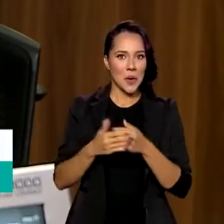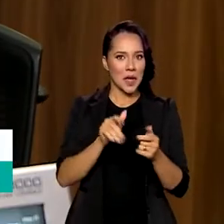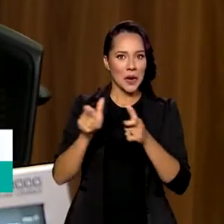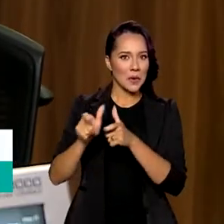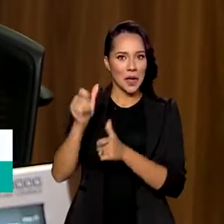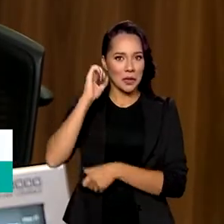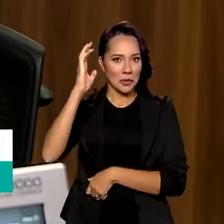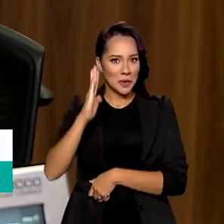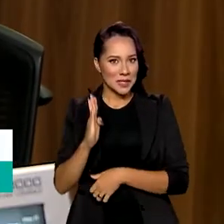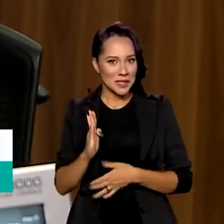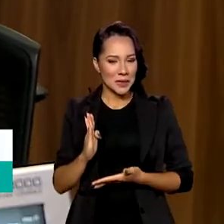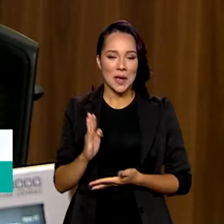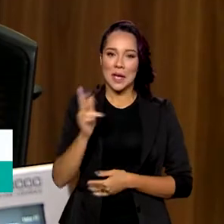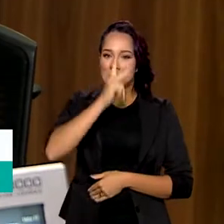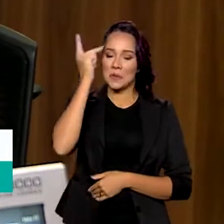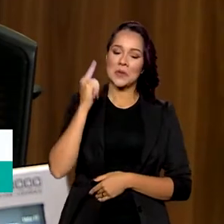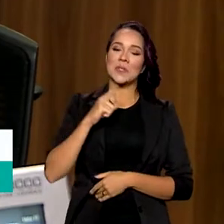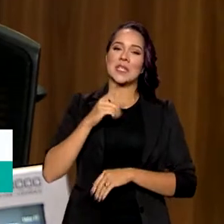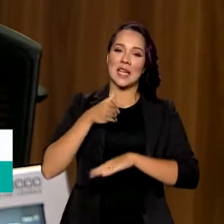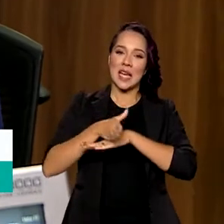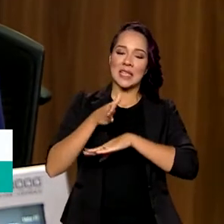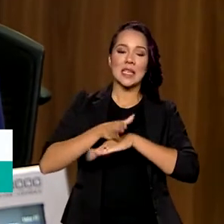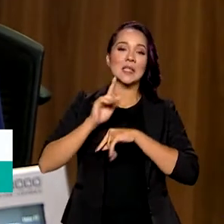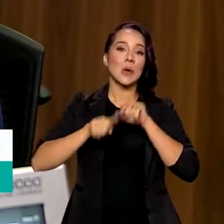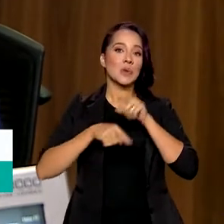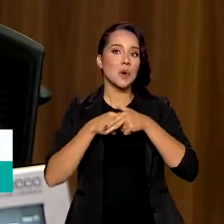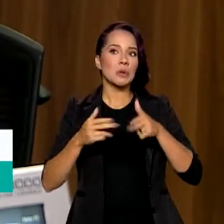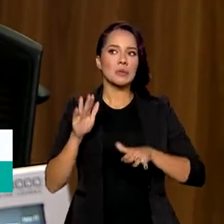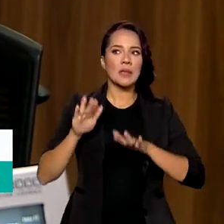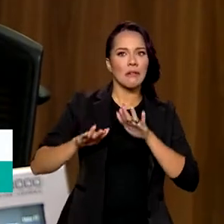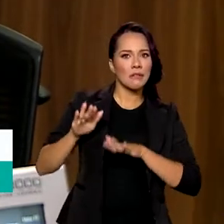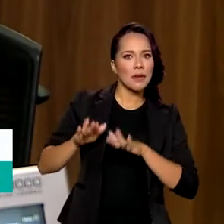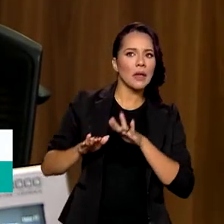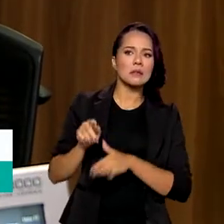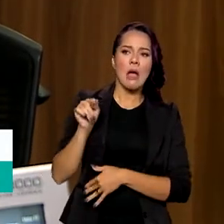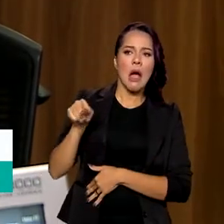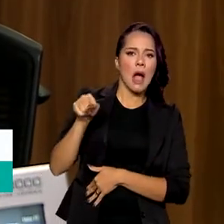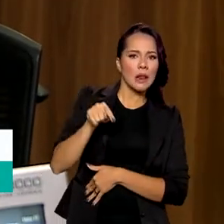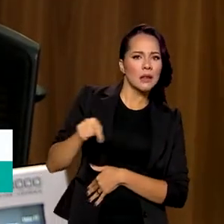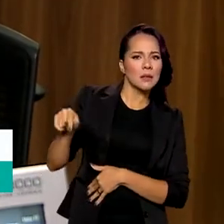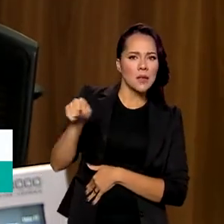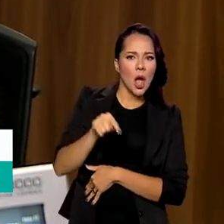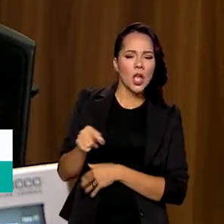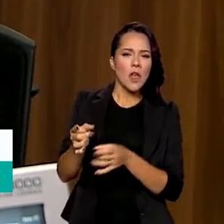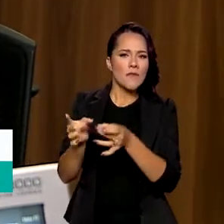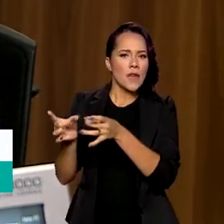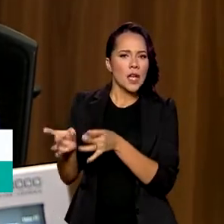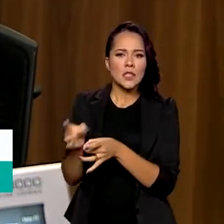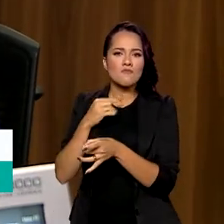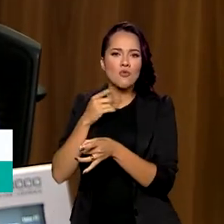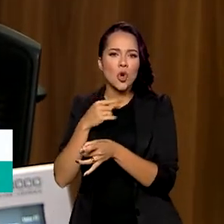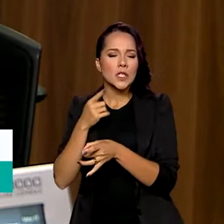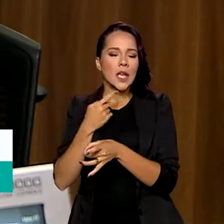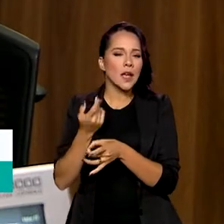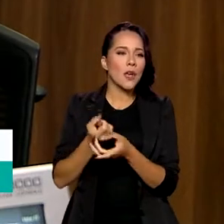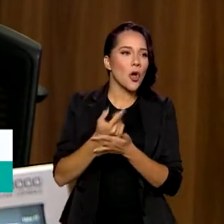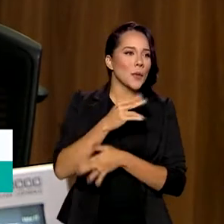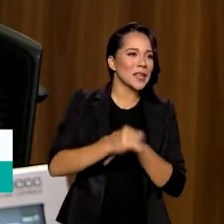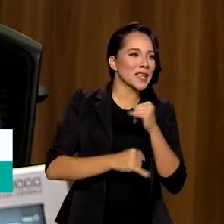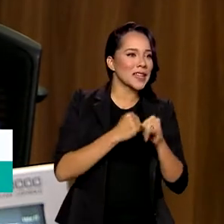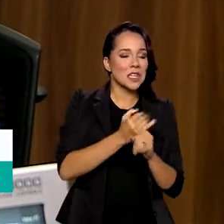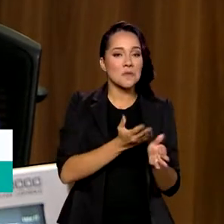qualquer lugar do país as pessoas tenham acesso aos produtos que muitas vezes ali no entorno no comércio local não está